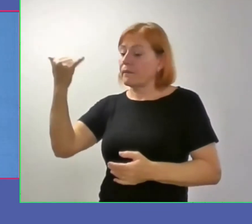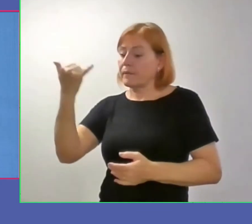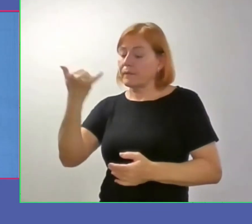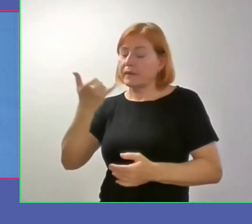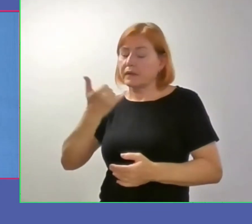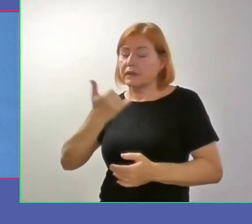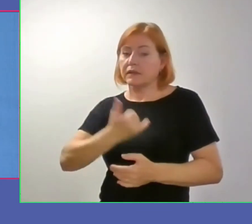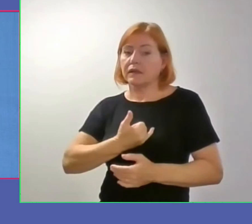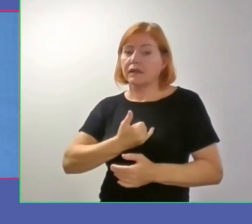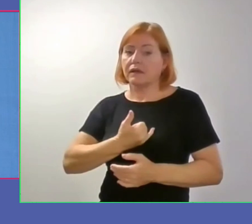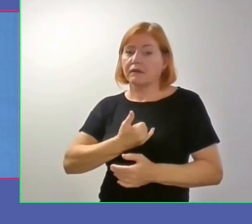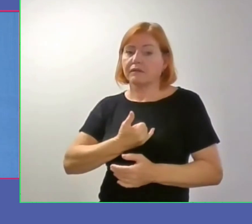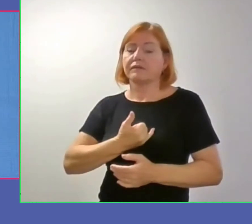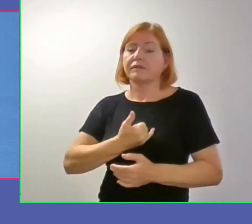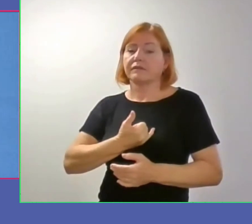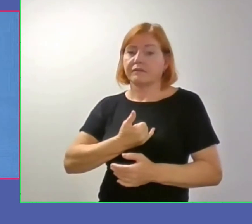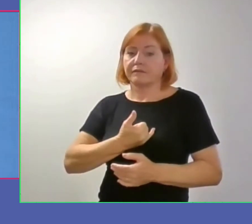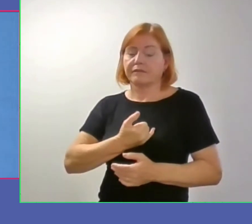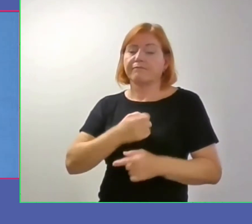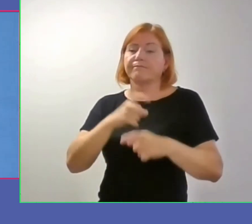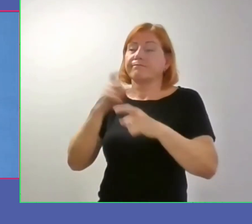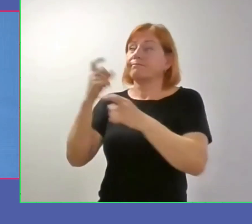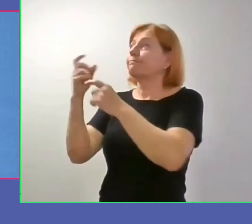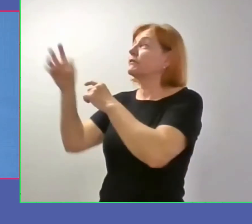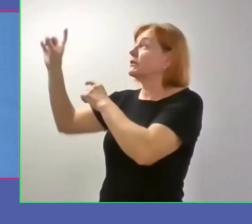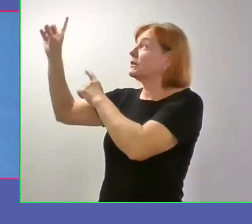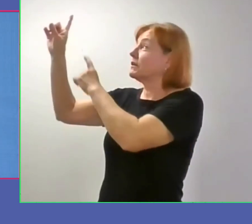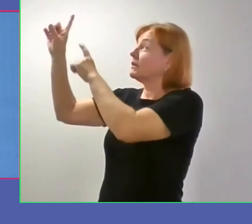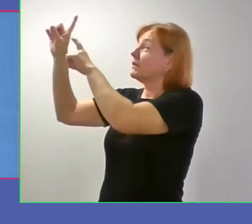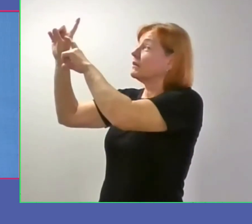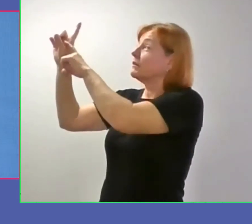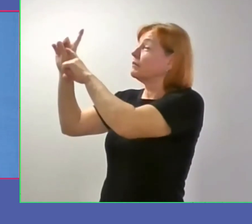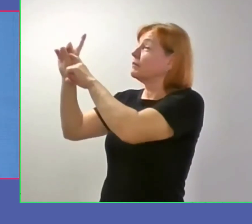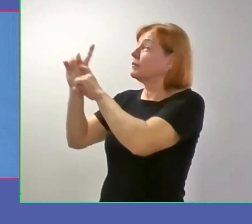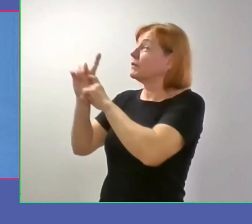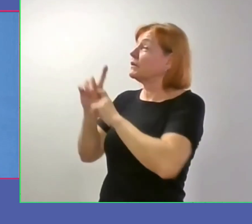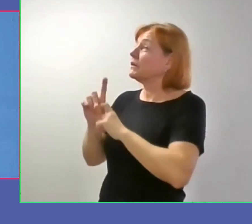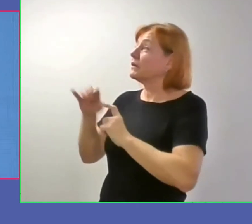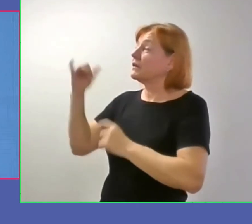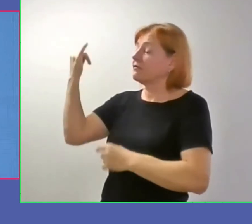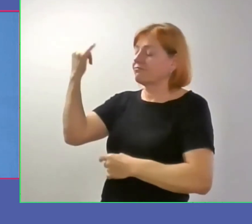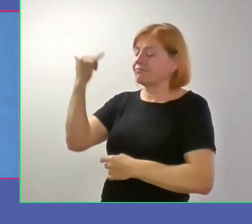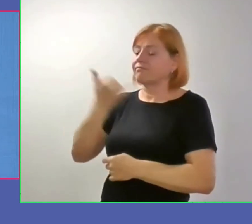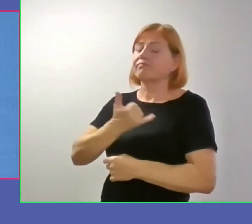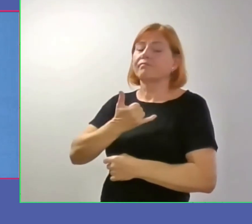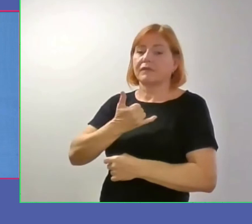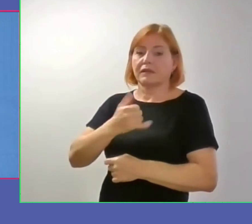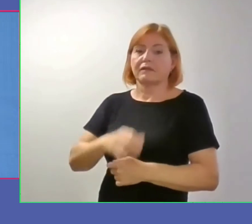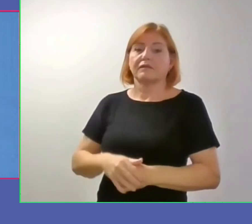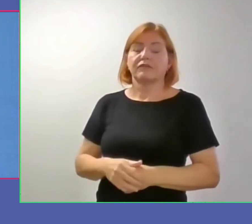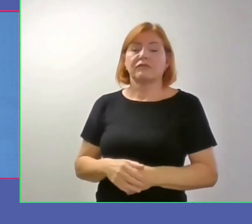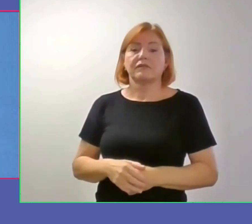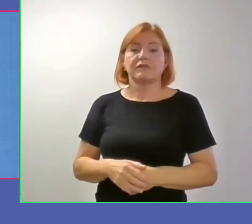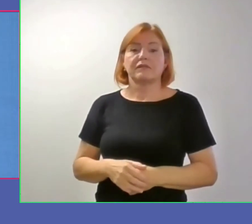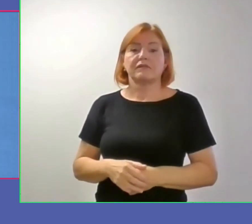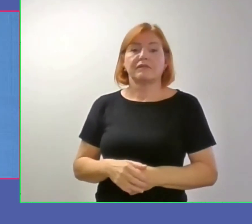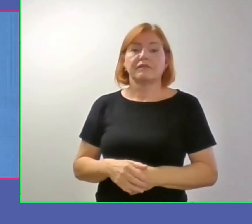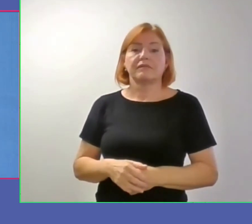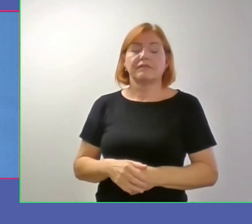toda a palavra que sai da boca de Deus para viver, para dar o passo seguinte. Nós